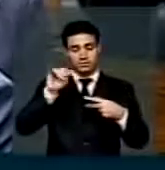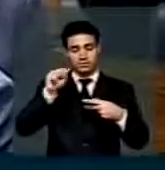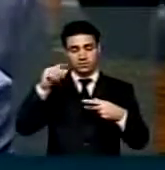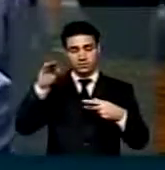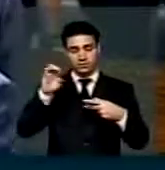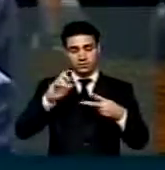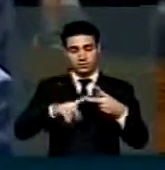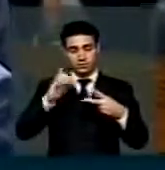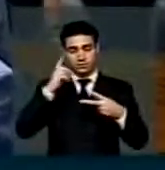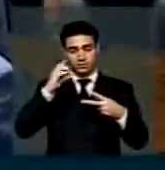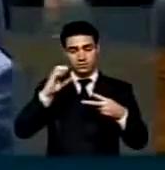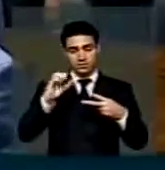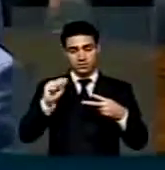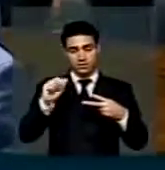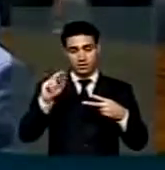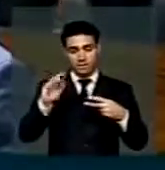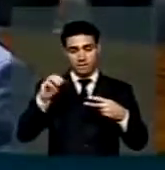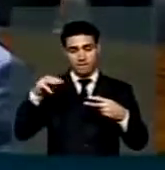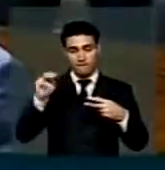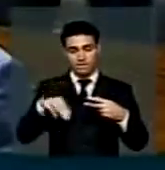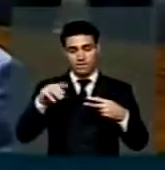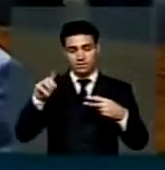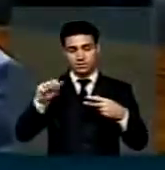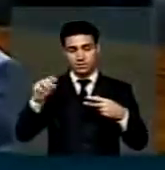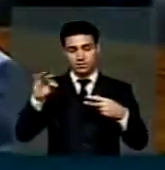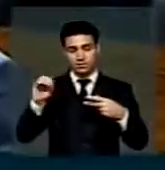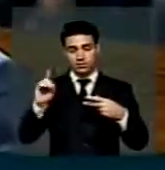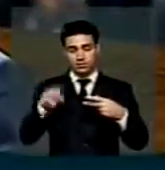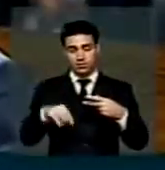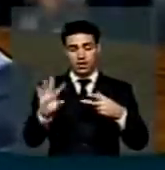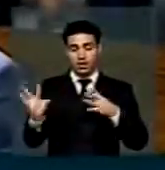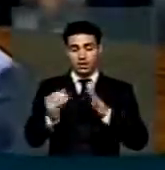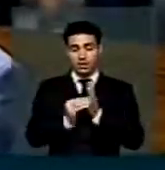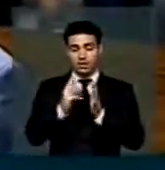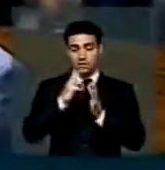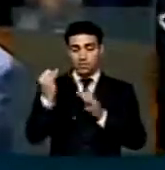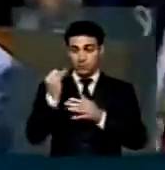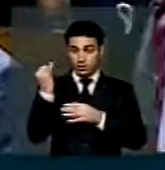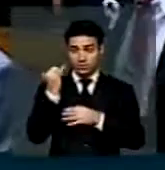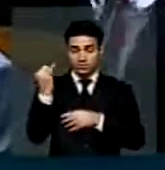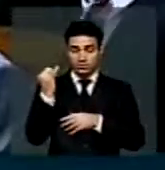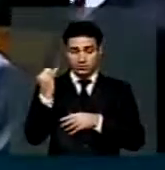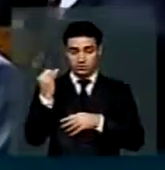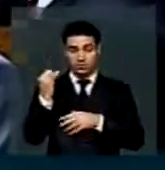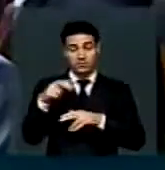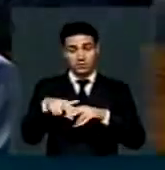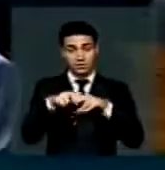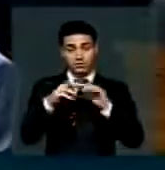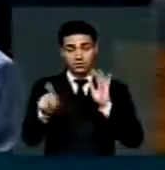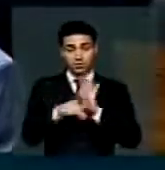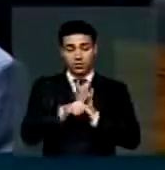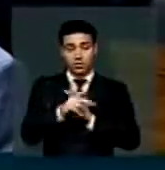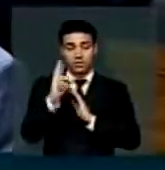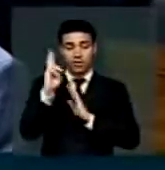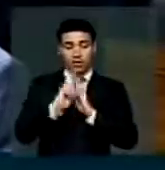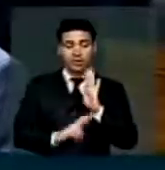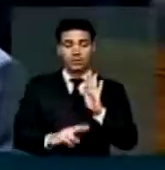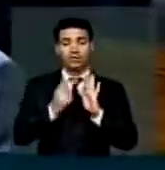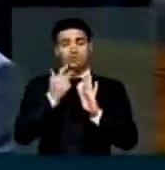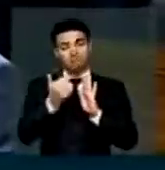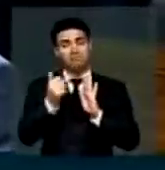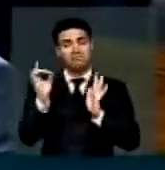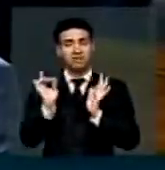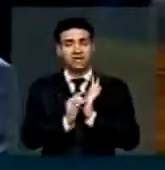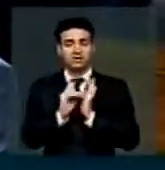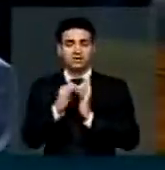Pietá e da deputada Carmen Zanotto. São emendas relevantes, tão relevantes, que o próprio relator reconheceu.